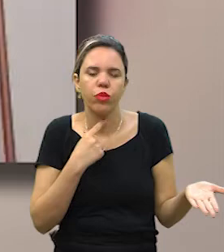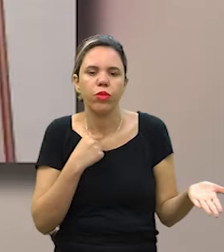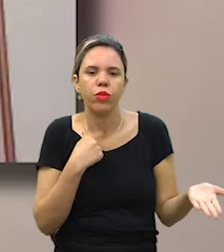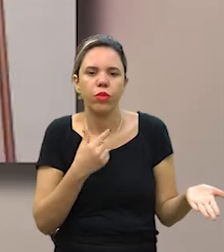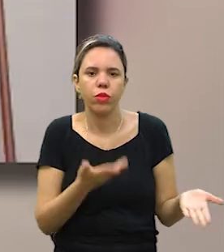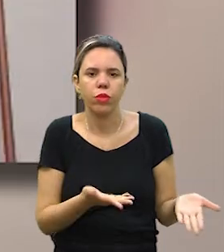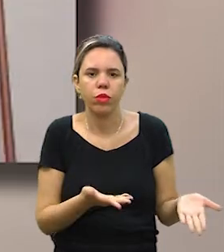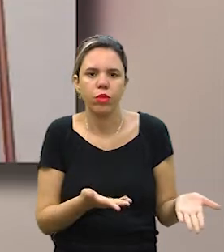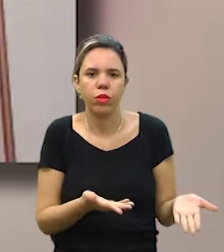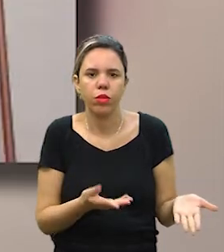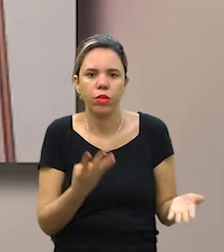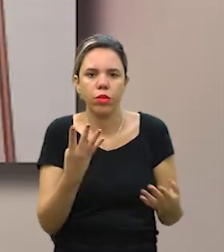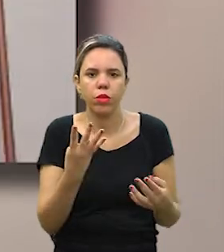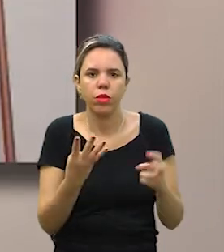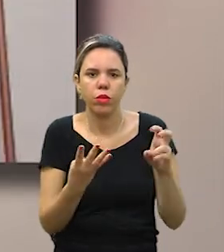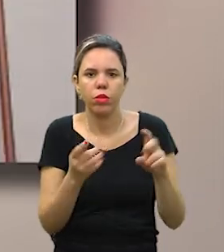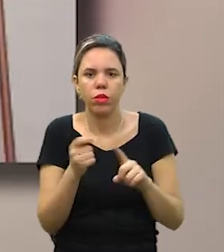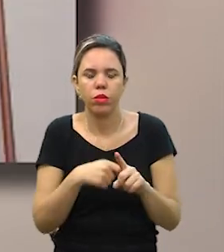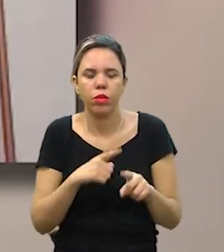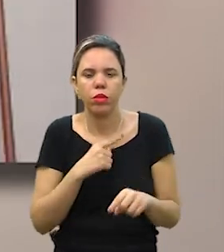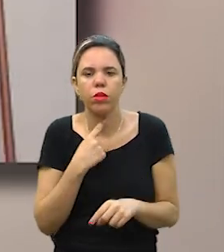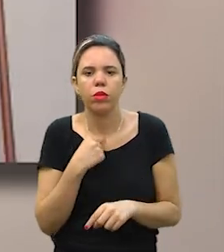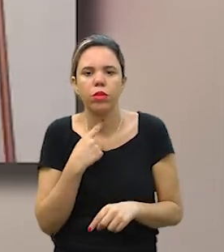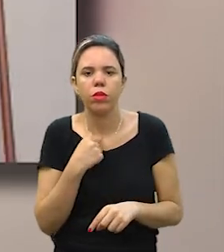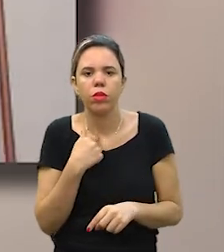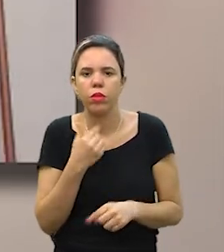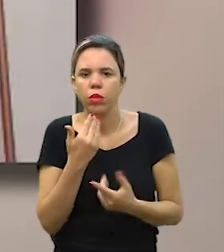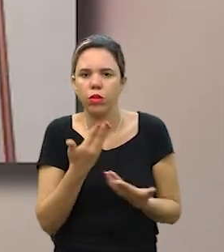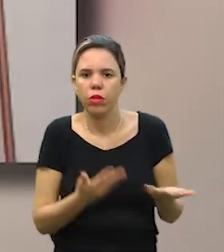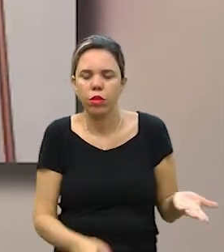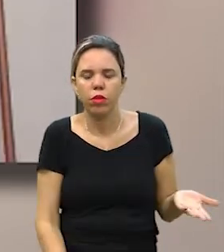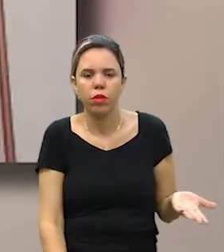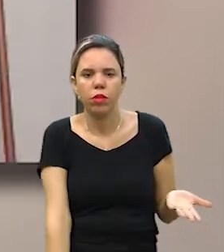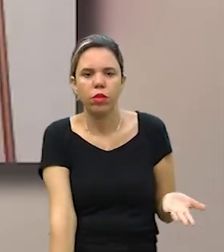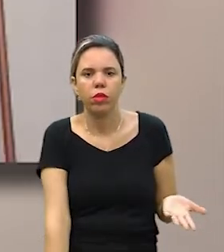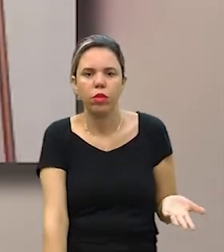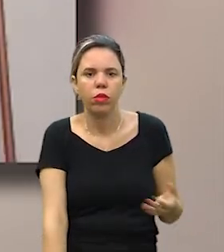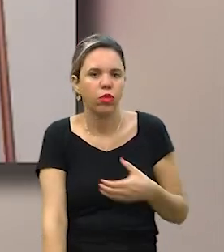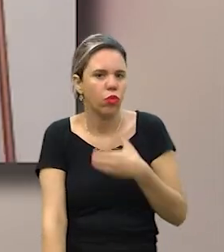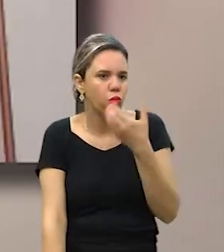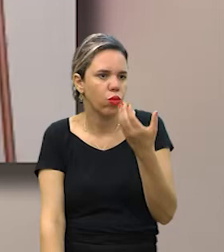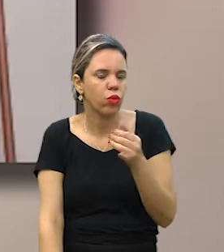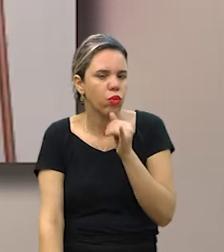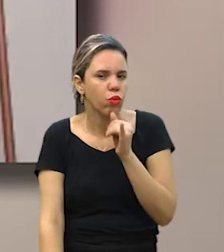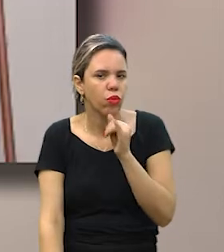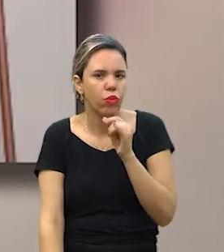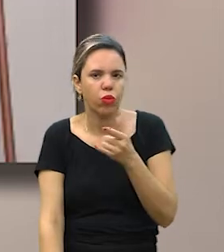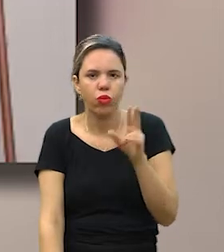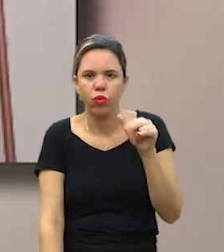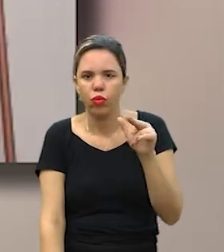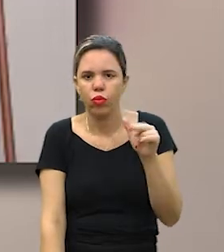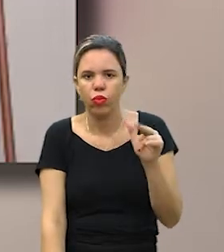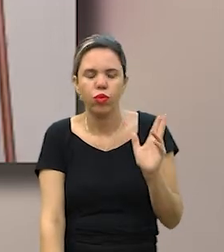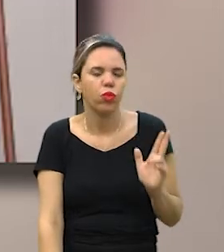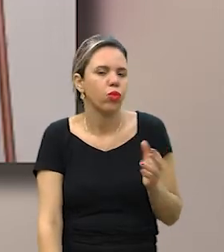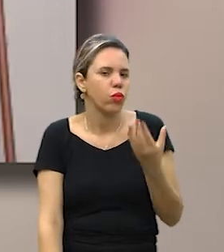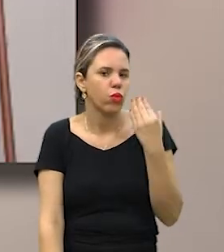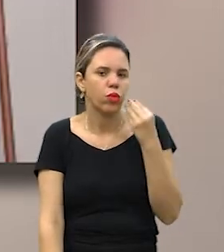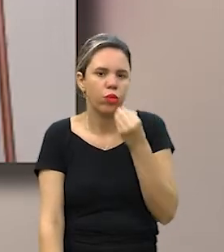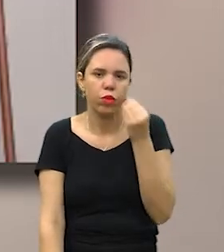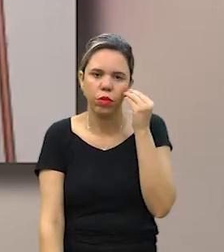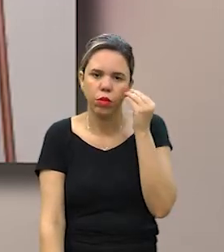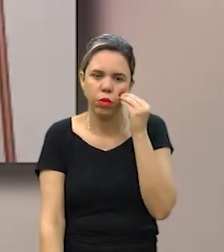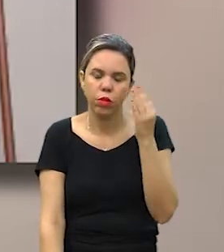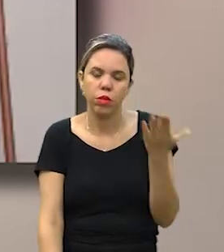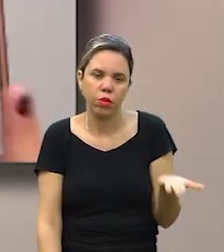tem vontade, como é que um bebê de 4, 5 meses tem vontade de comer uma fruta, por exemplo, se ele nunca